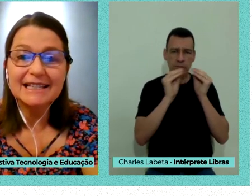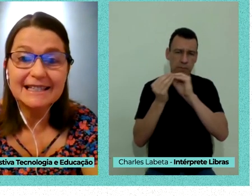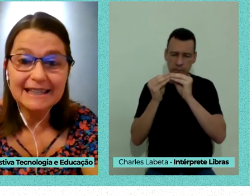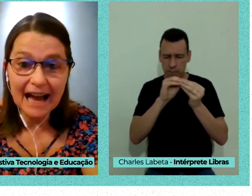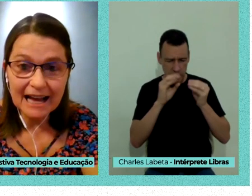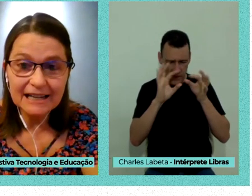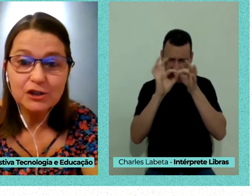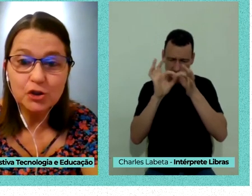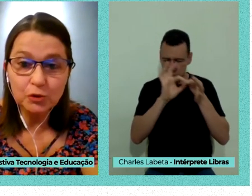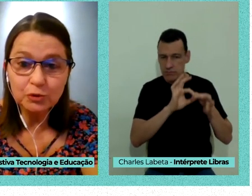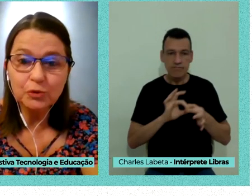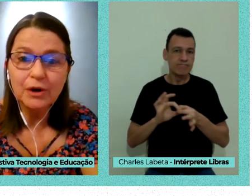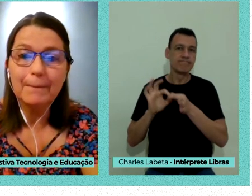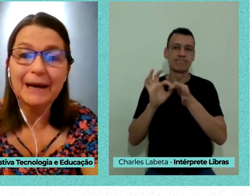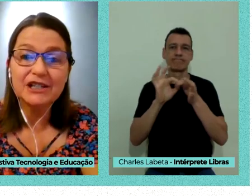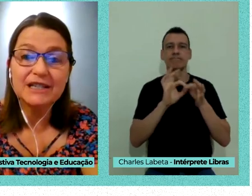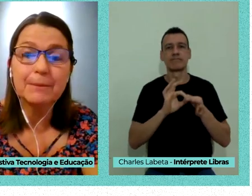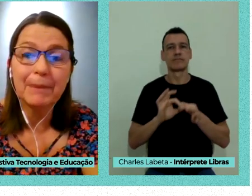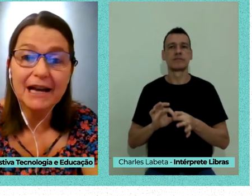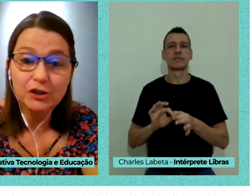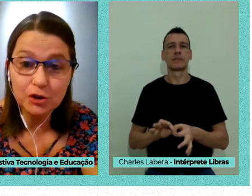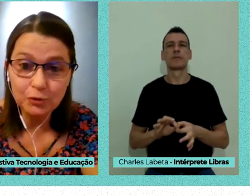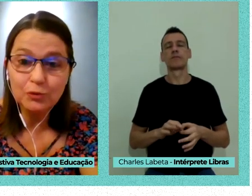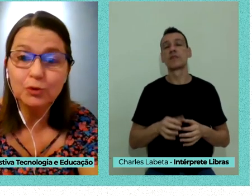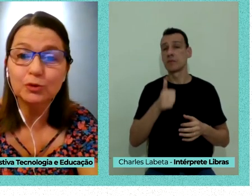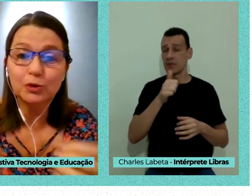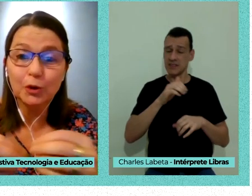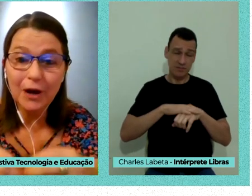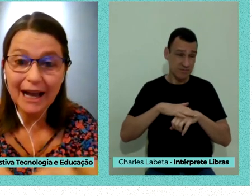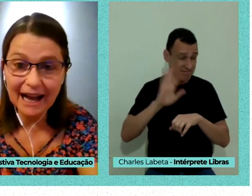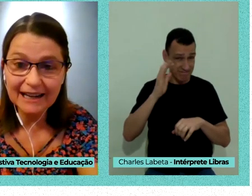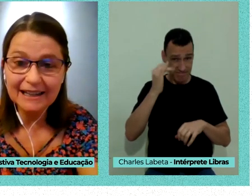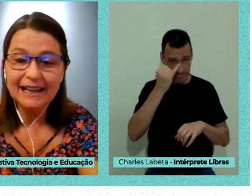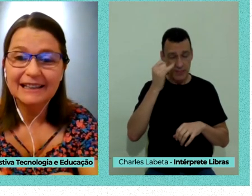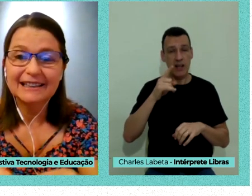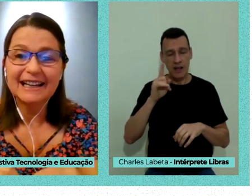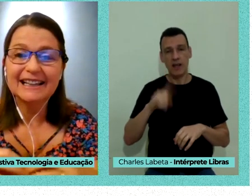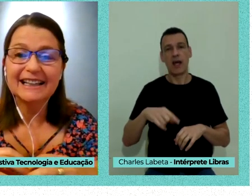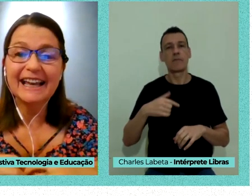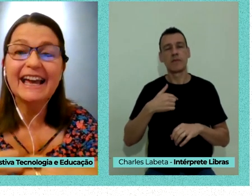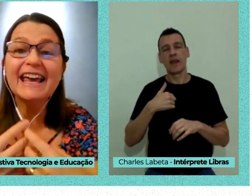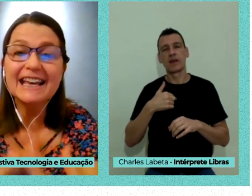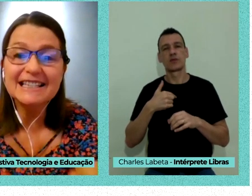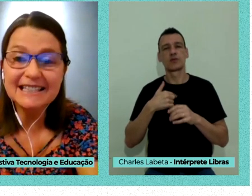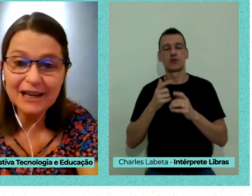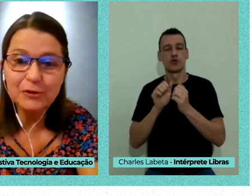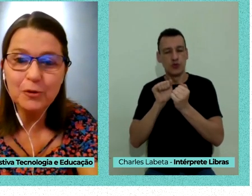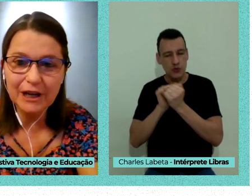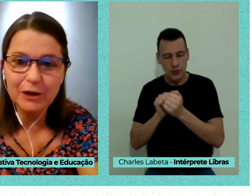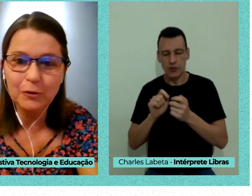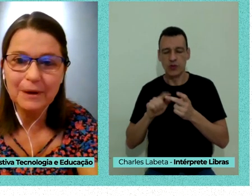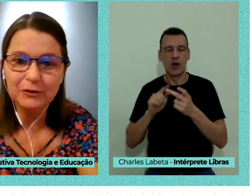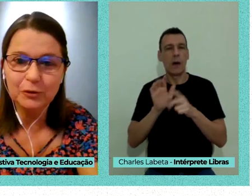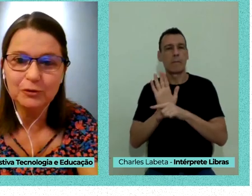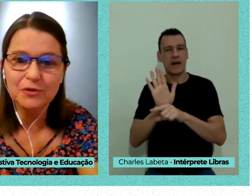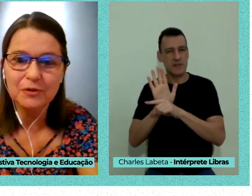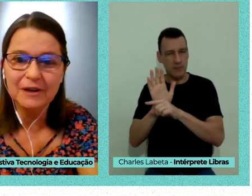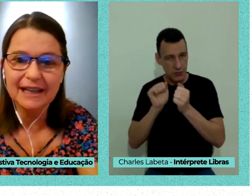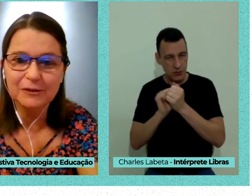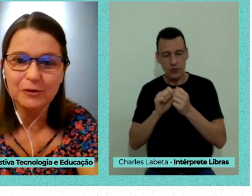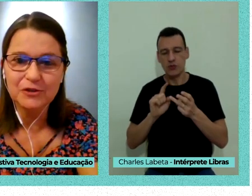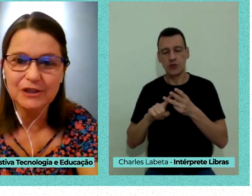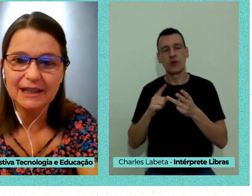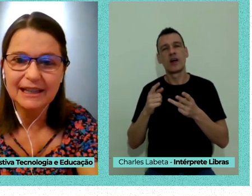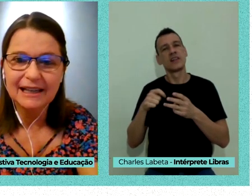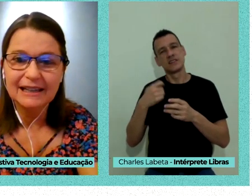é estar junto, participar junto, trocar, né, e enriquecer o currículo para todos com